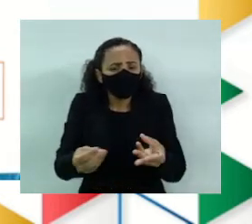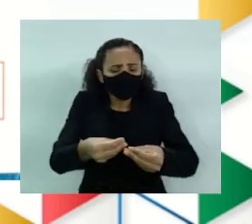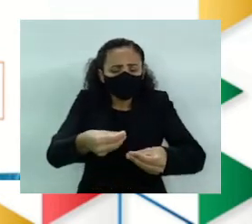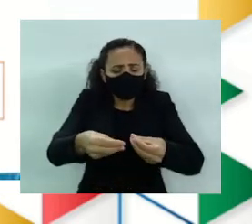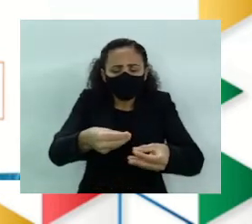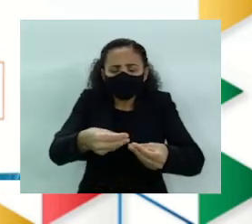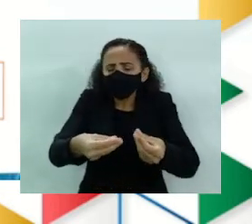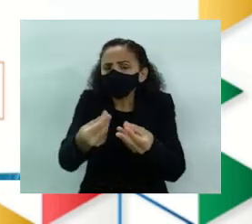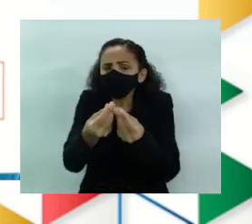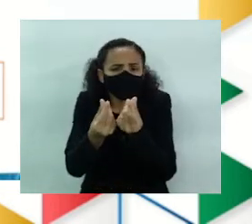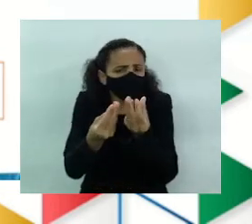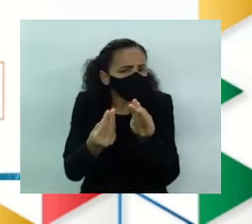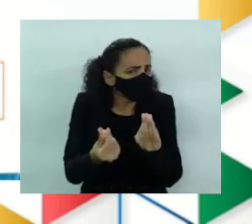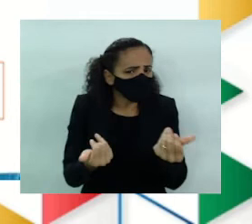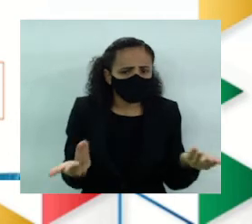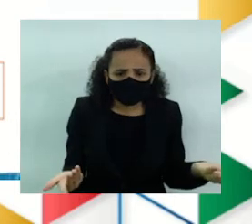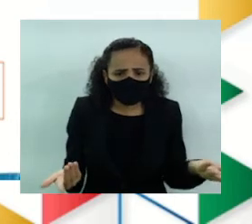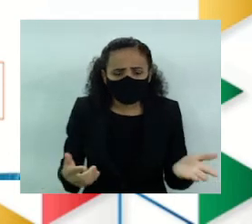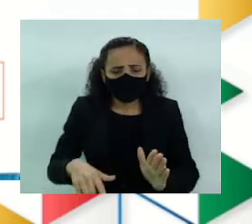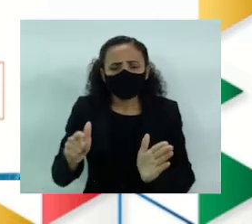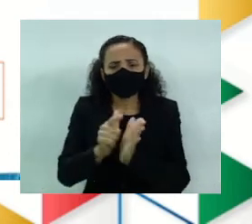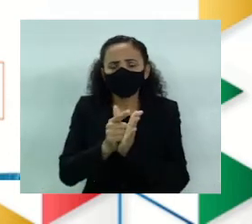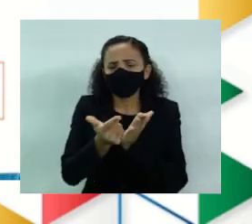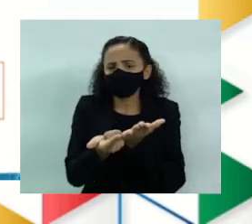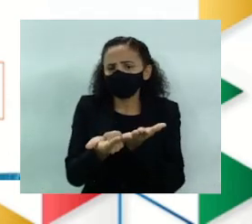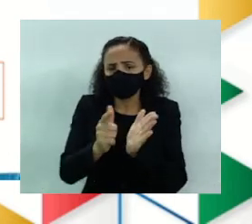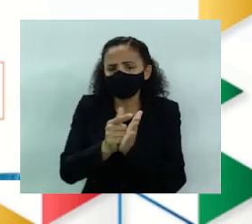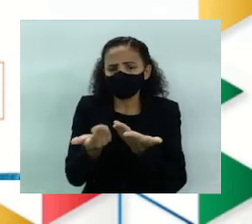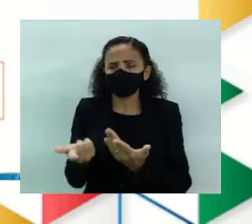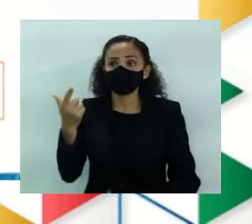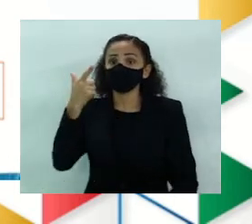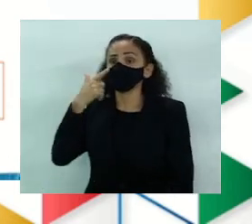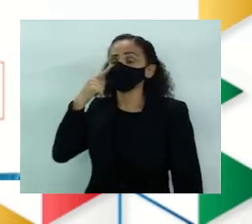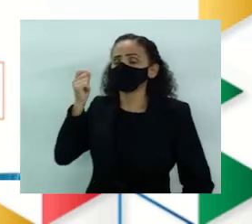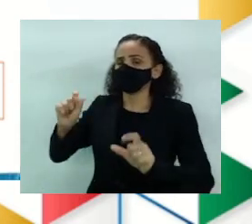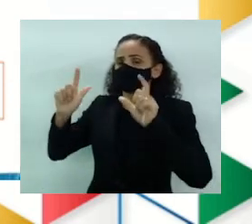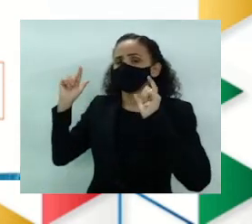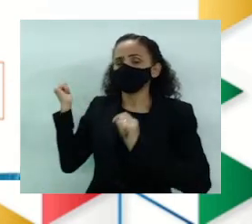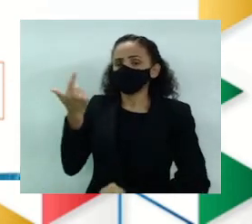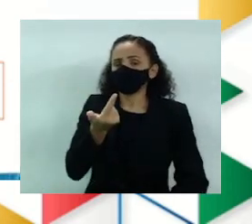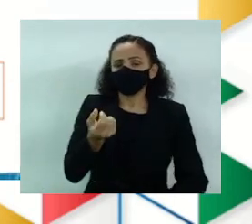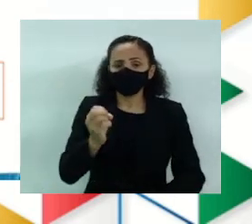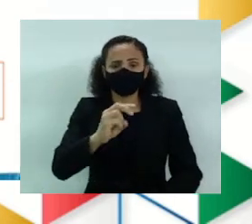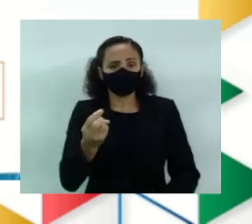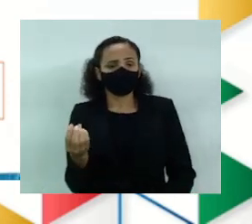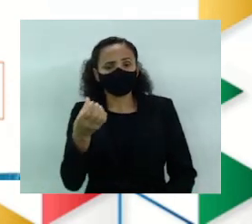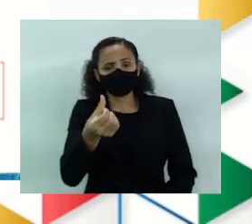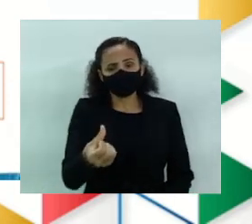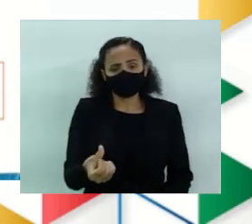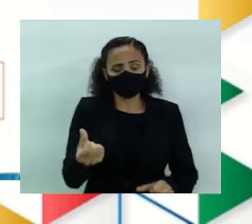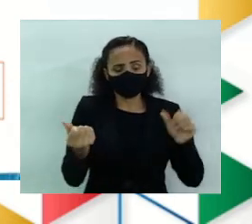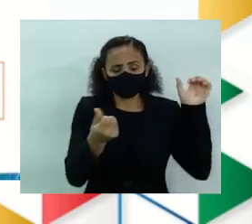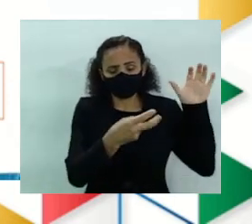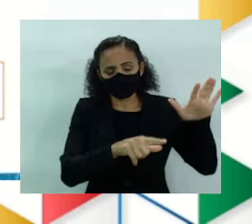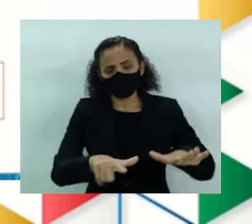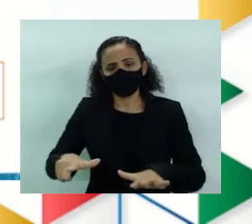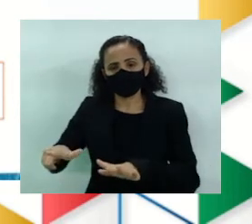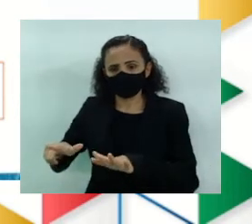cada material. Já os jornais, como vocês podem ver na tela, possuem em torno de 2 e 6 semanas, né? Já os